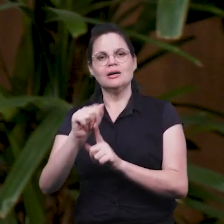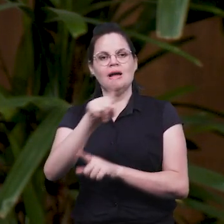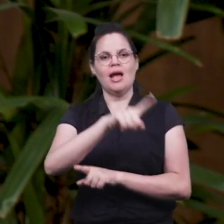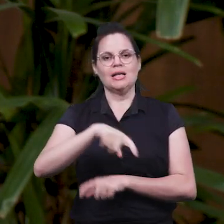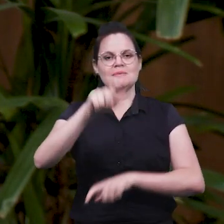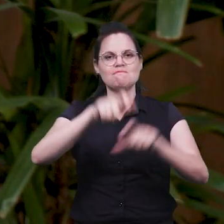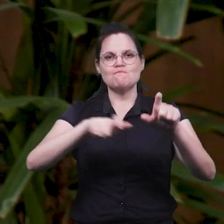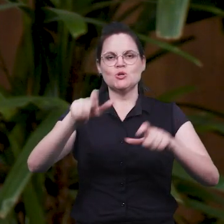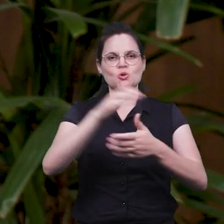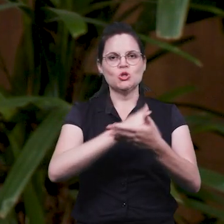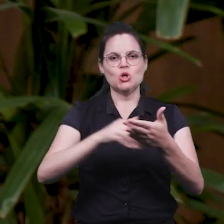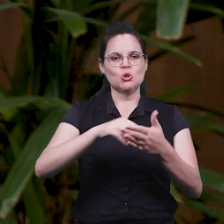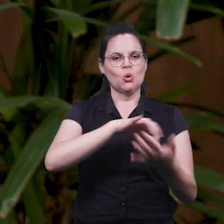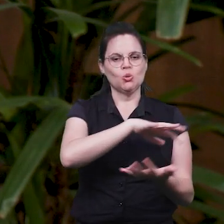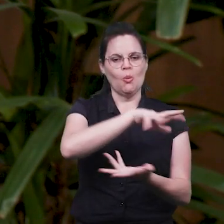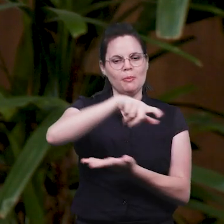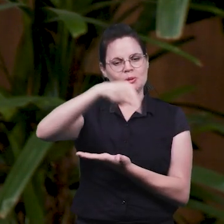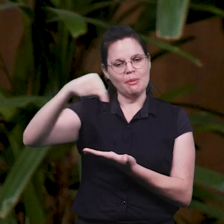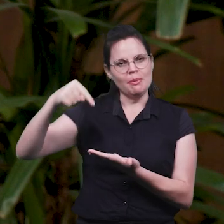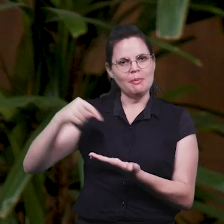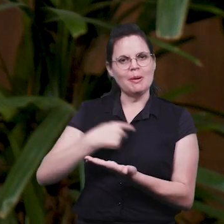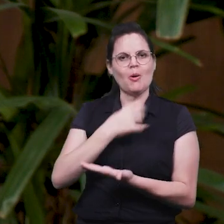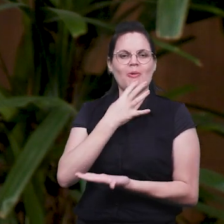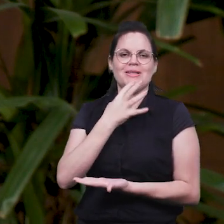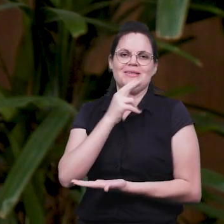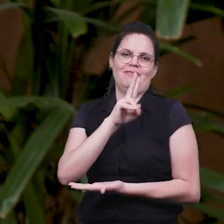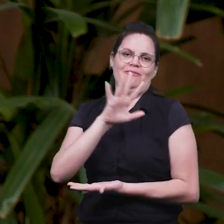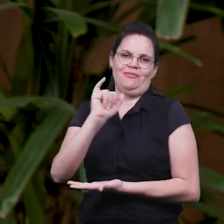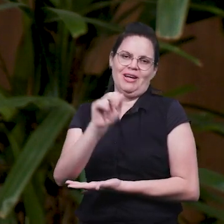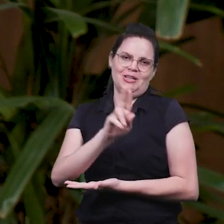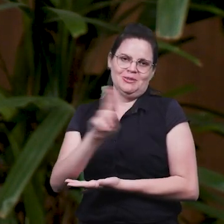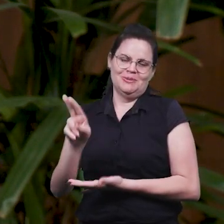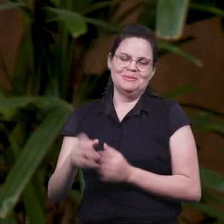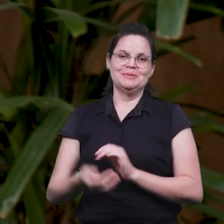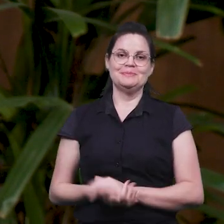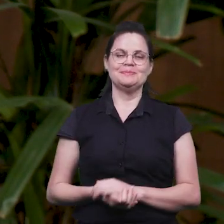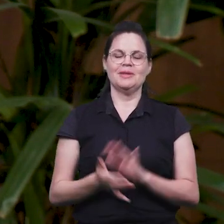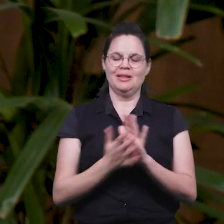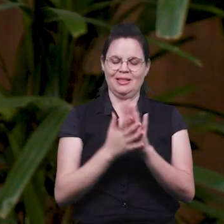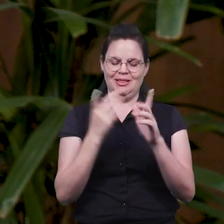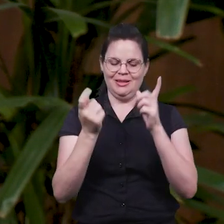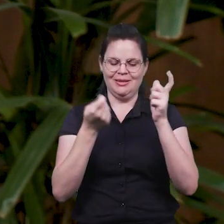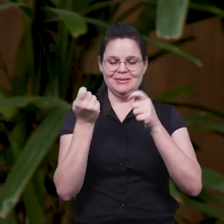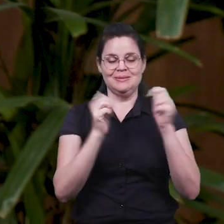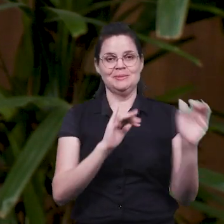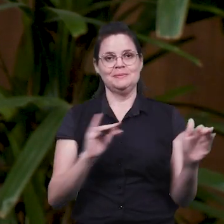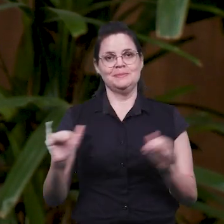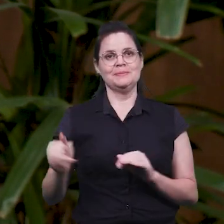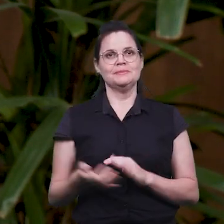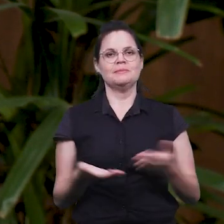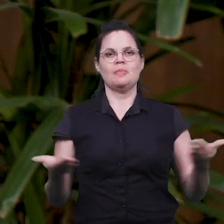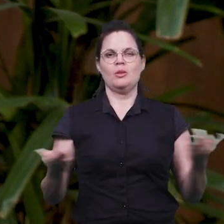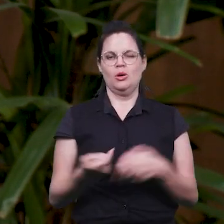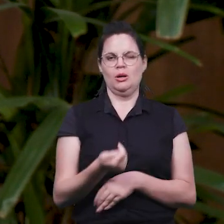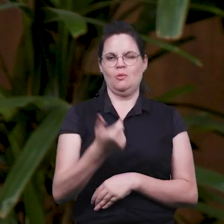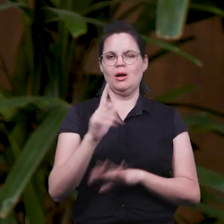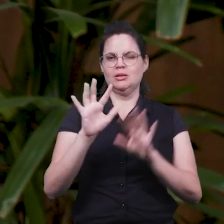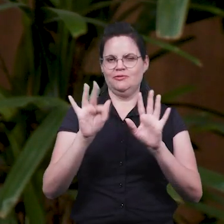as partes do mundo. Louvado seja o nome do Senhor. Glória a Deus. Mas nós estamos chegando,